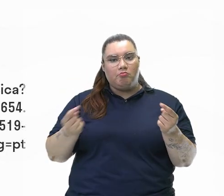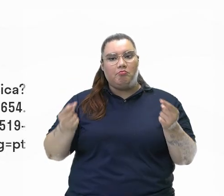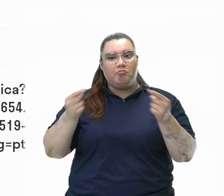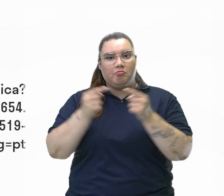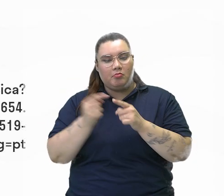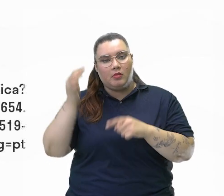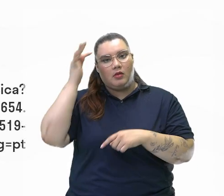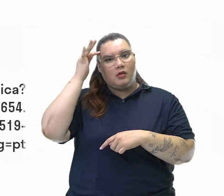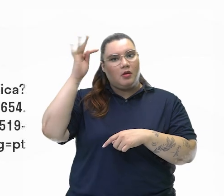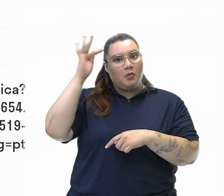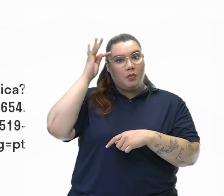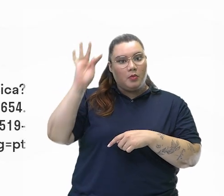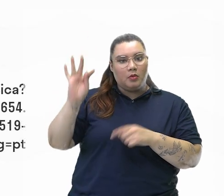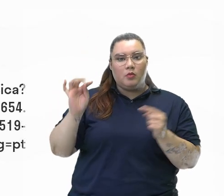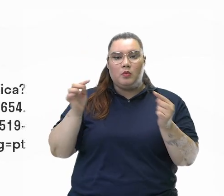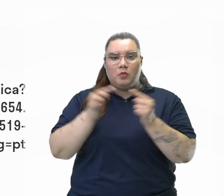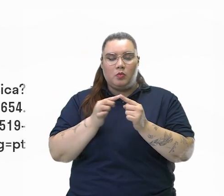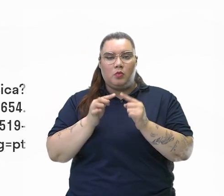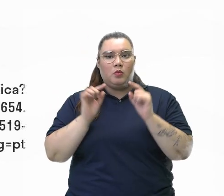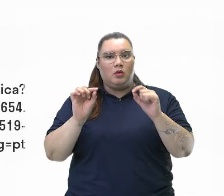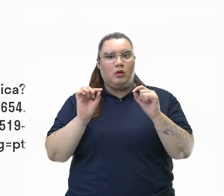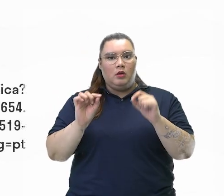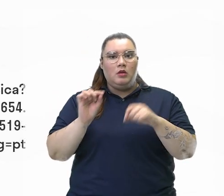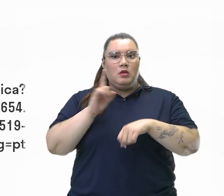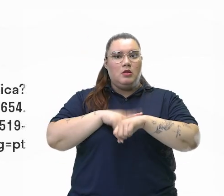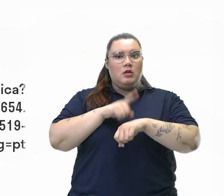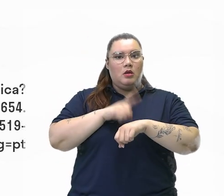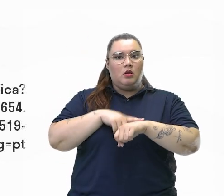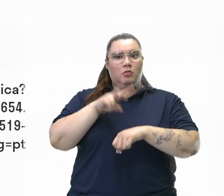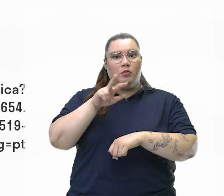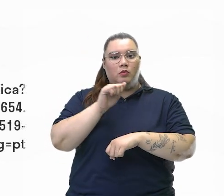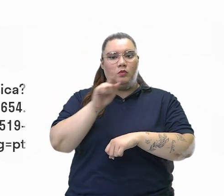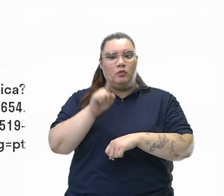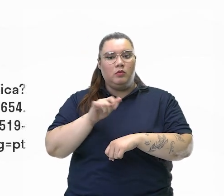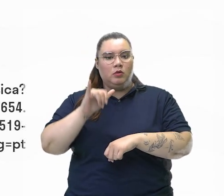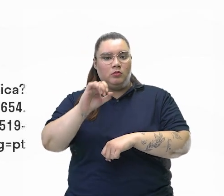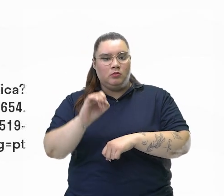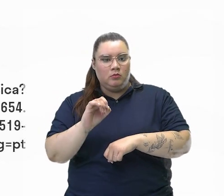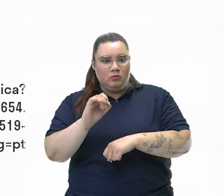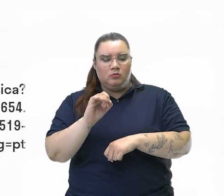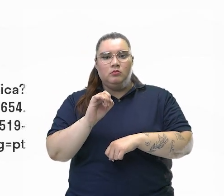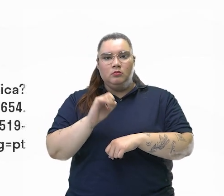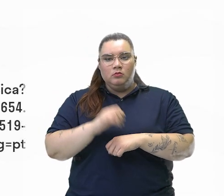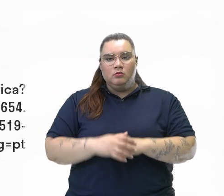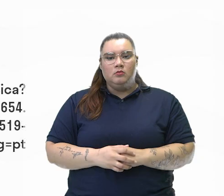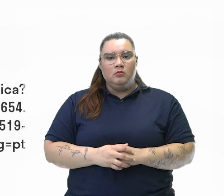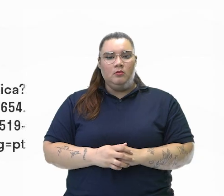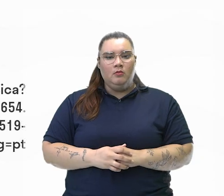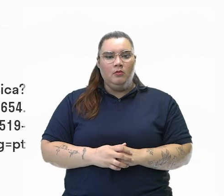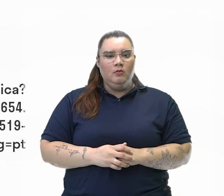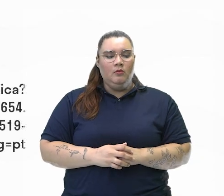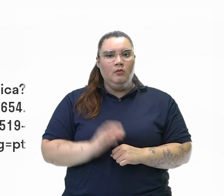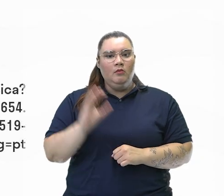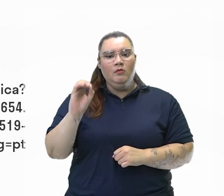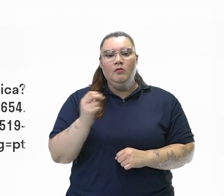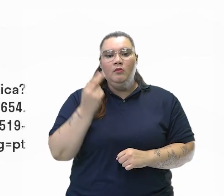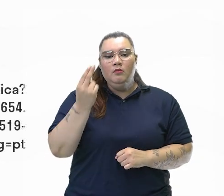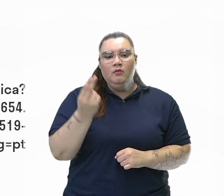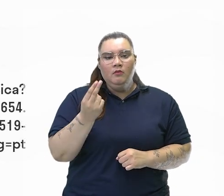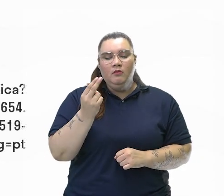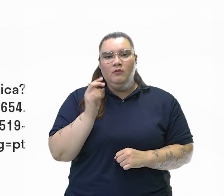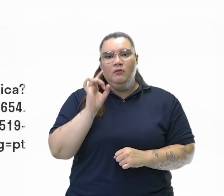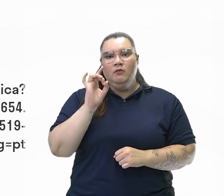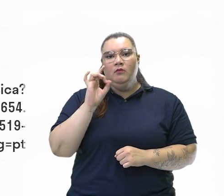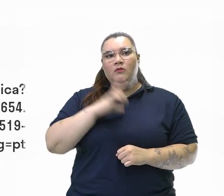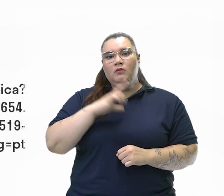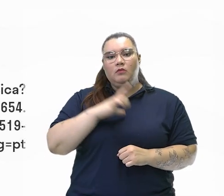tem essa teoria aí do tempo do vazio, né, que é um tempo anterior ao tempo que nós conhecemos.